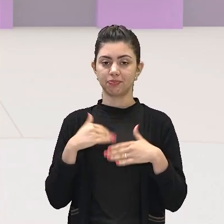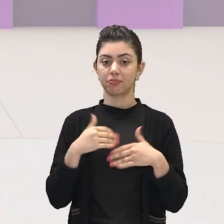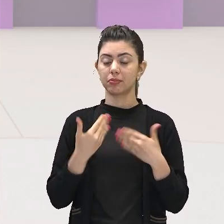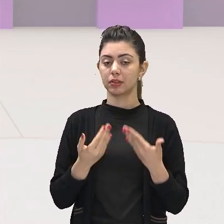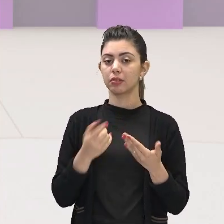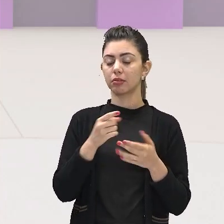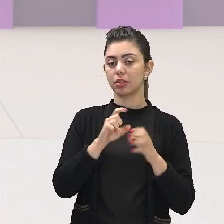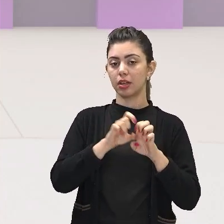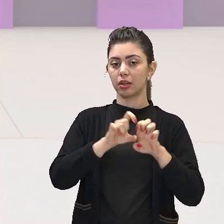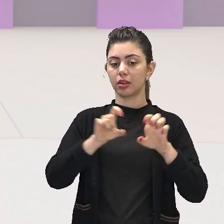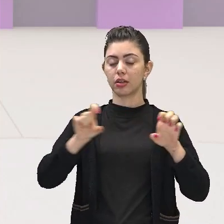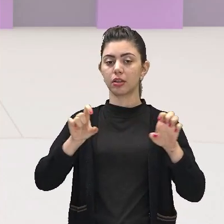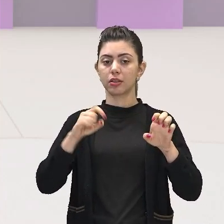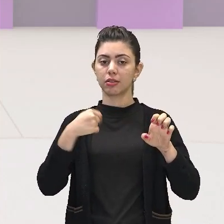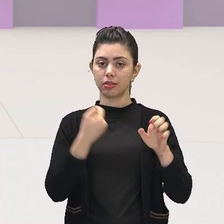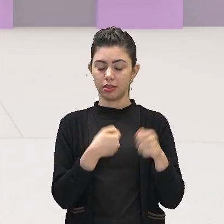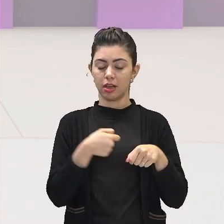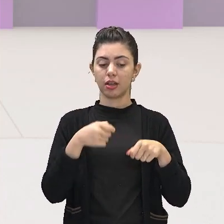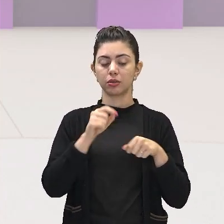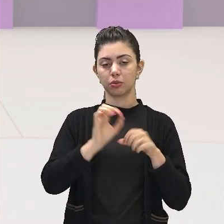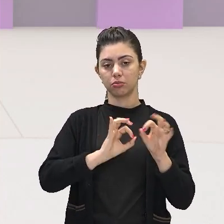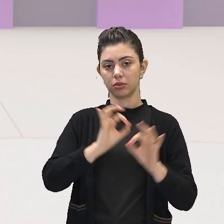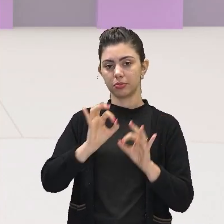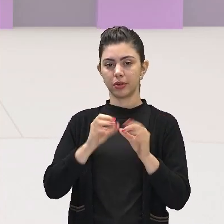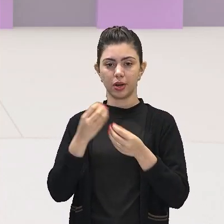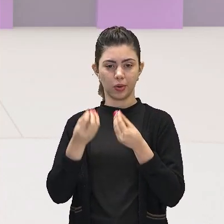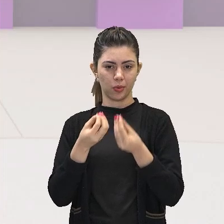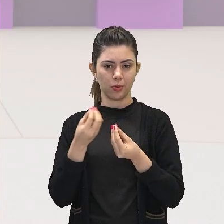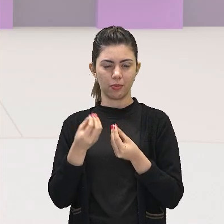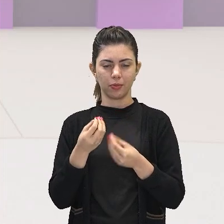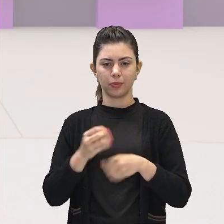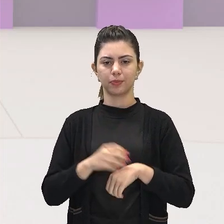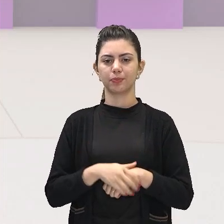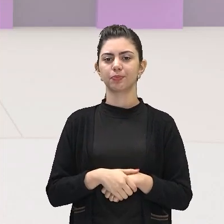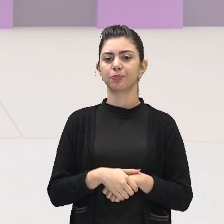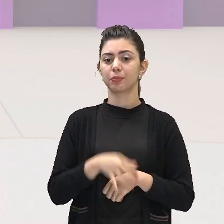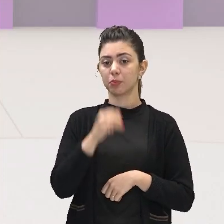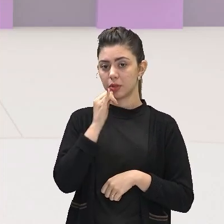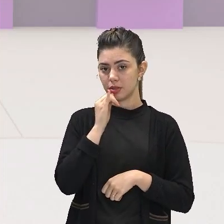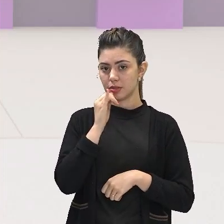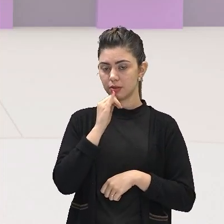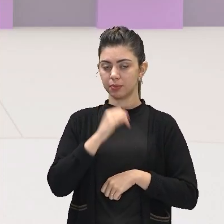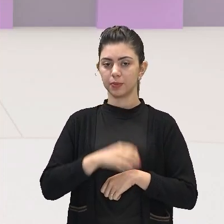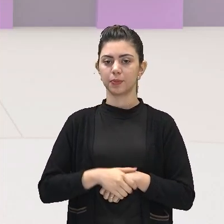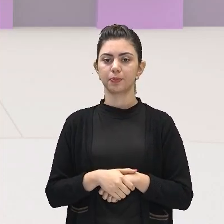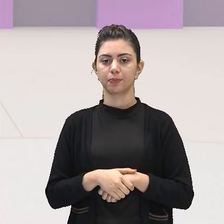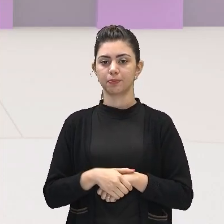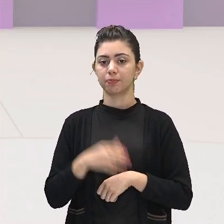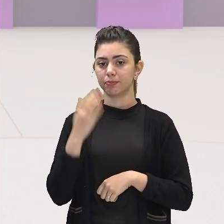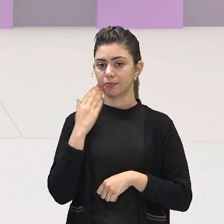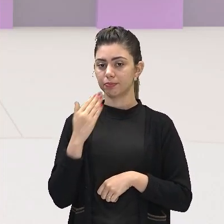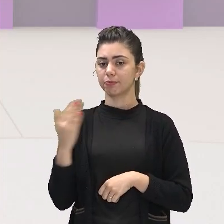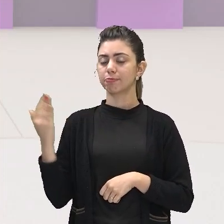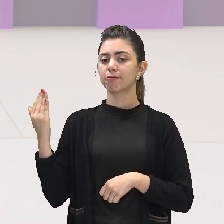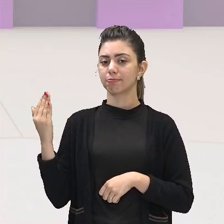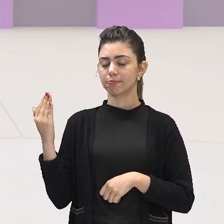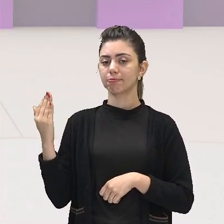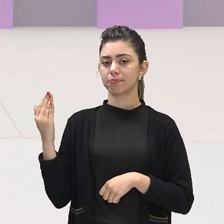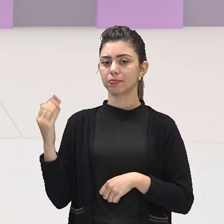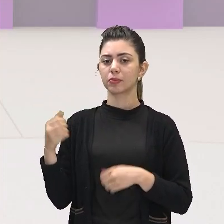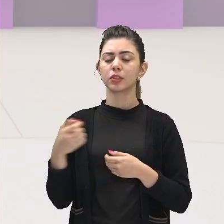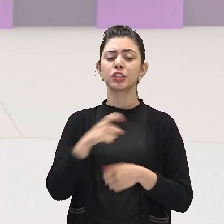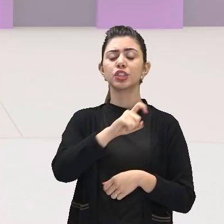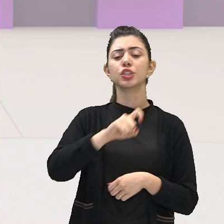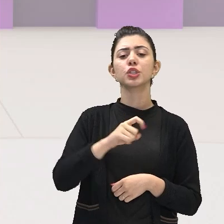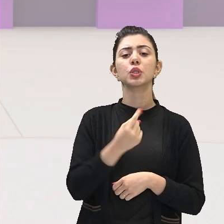poder organizar ele da seguinte maneira. Olha aí, nesse caso, então, ó, quem é que são aí os